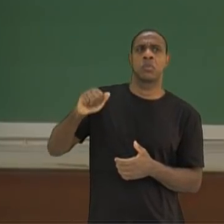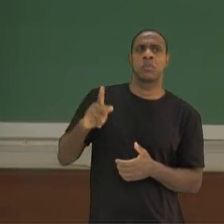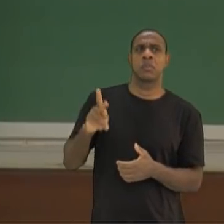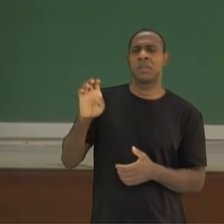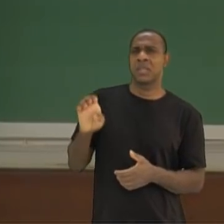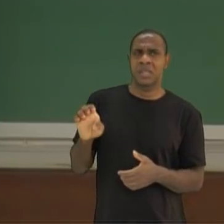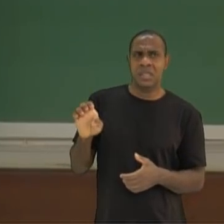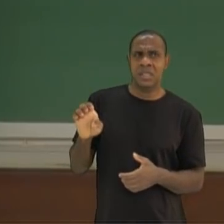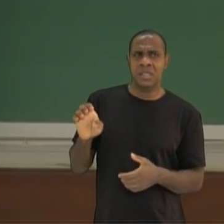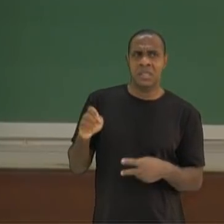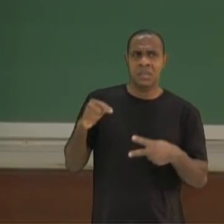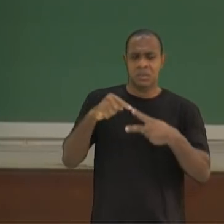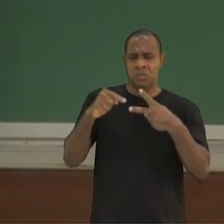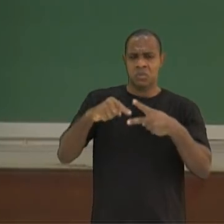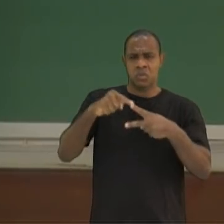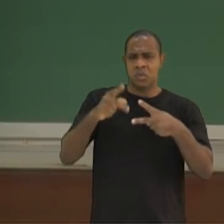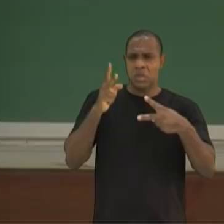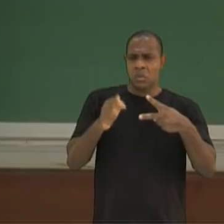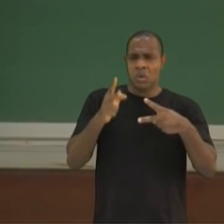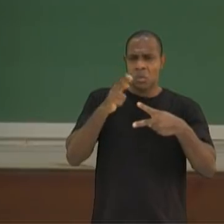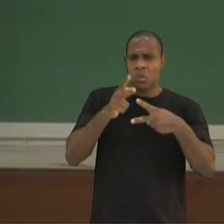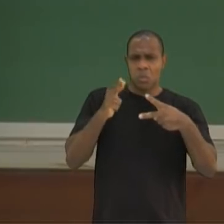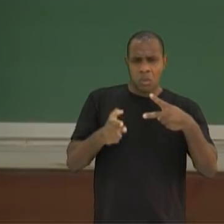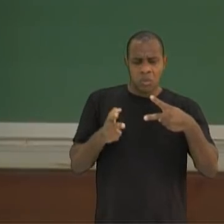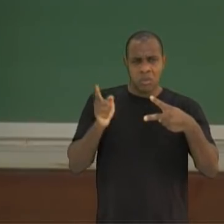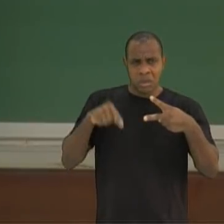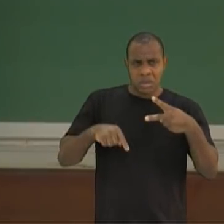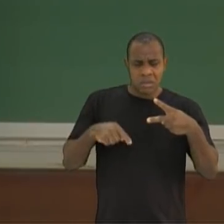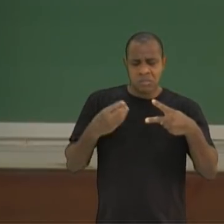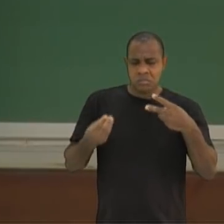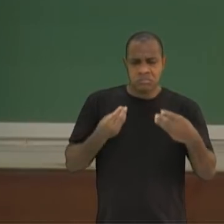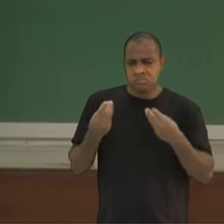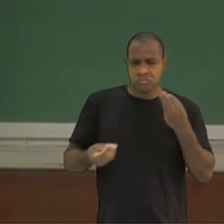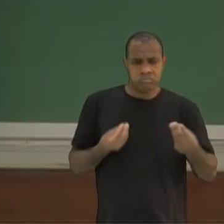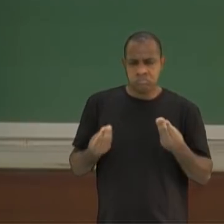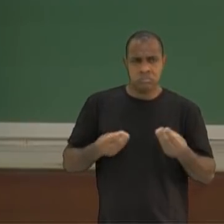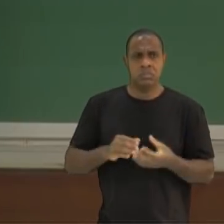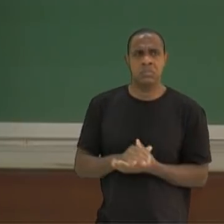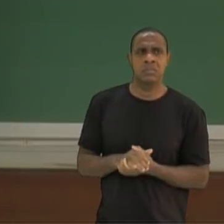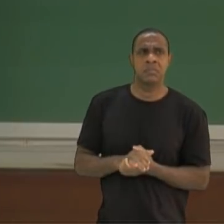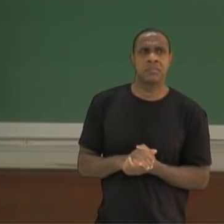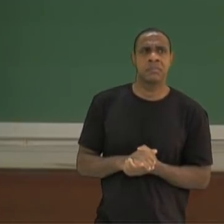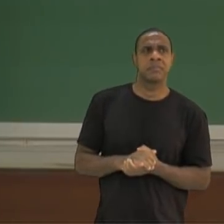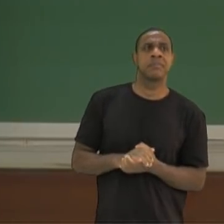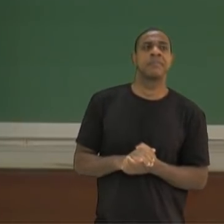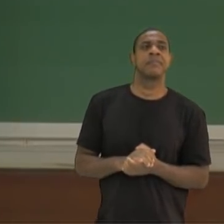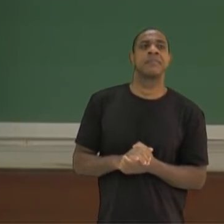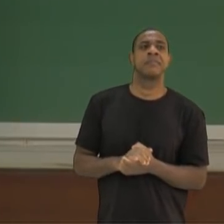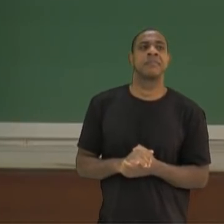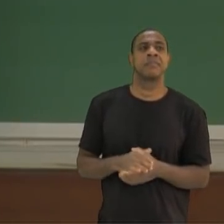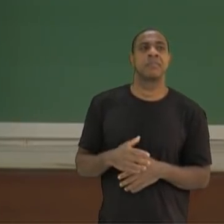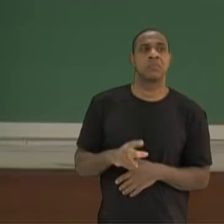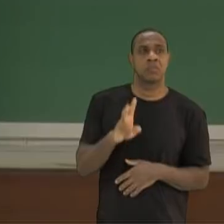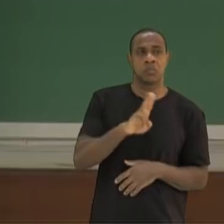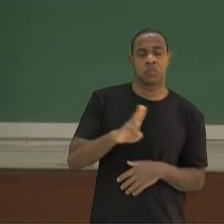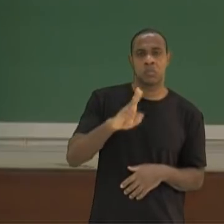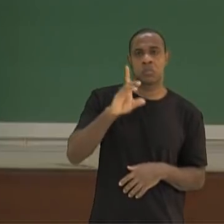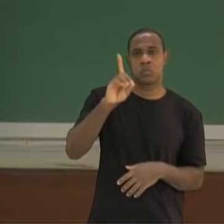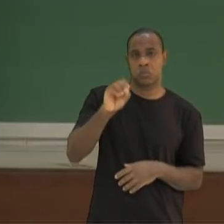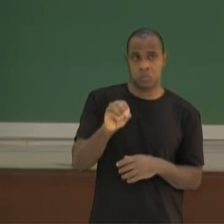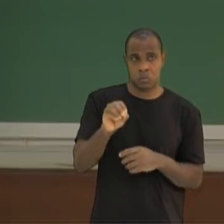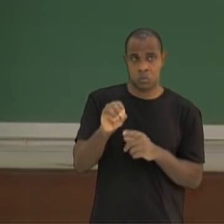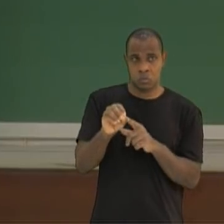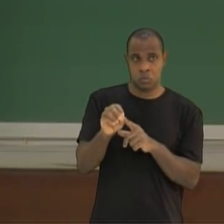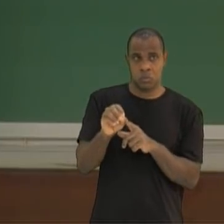coisa? Os dois não é fazer? E agora? Será que é? Será que é isso? Vamos ver então? Eu uso do para